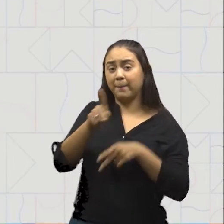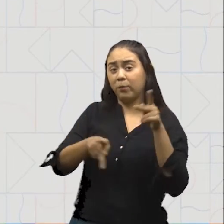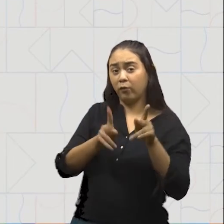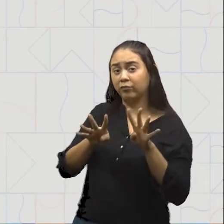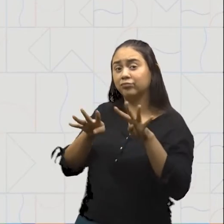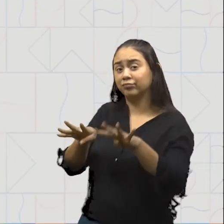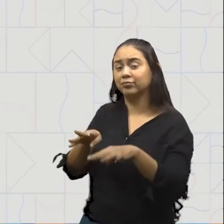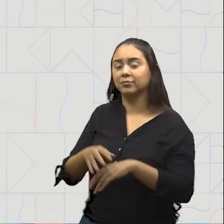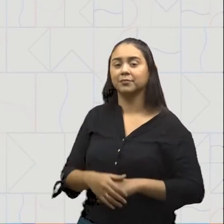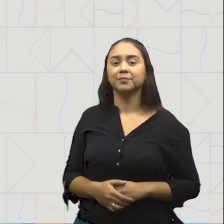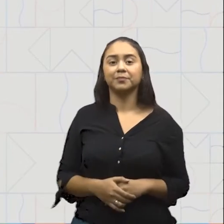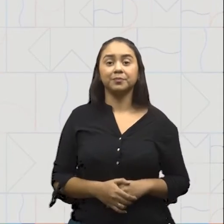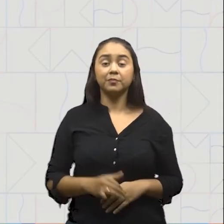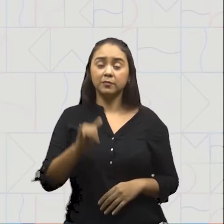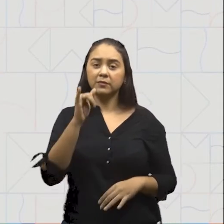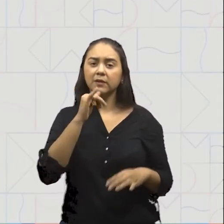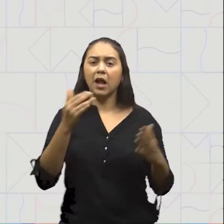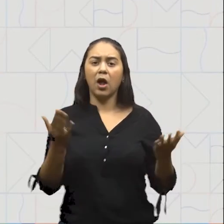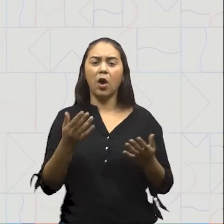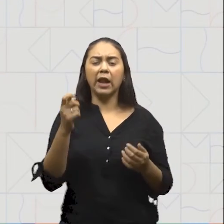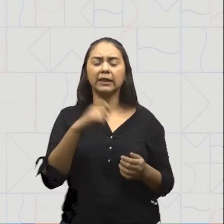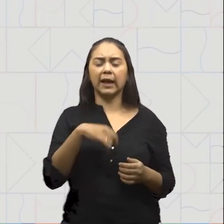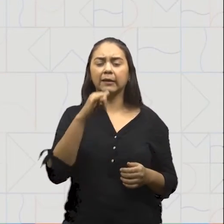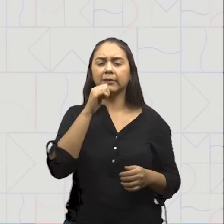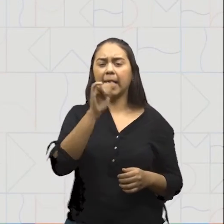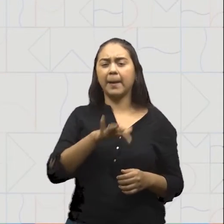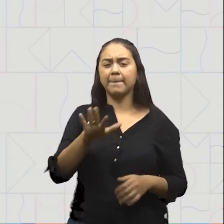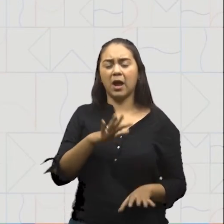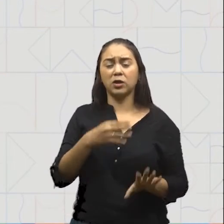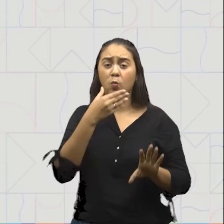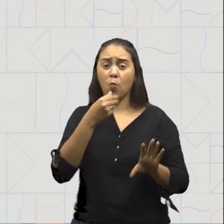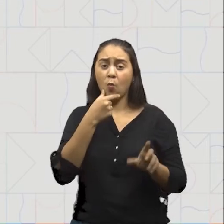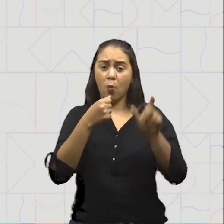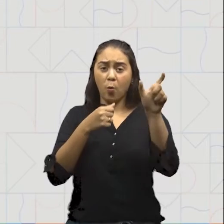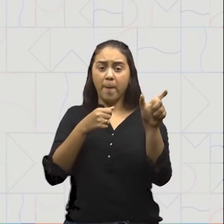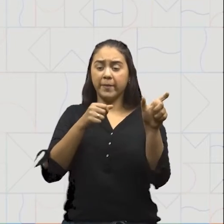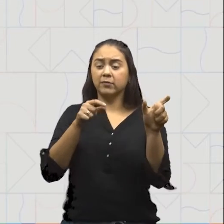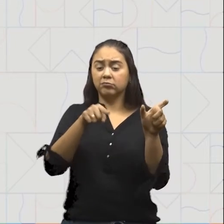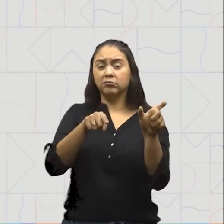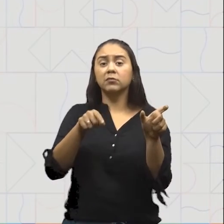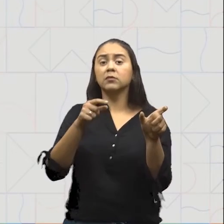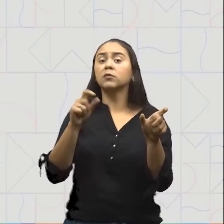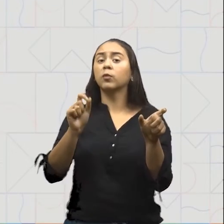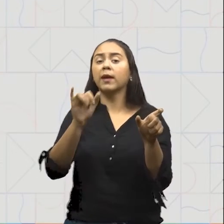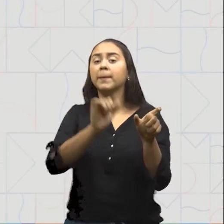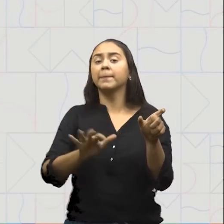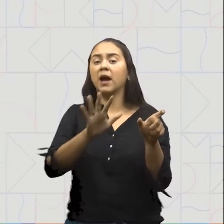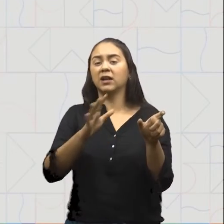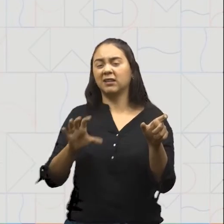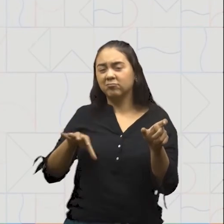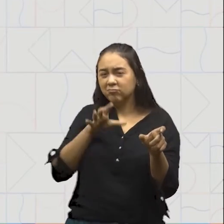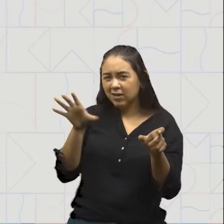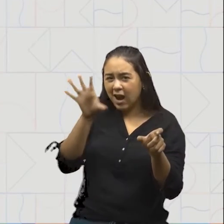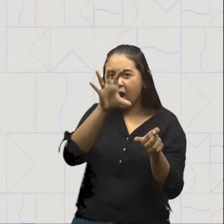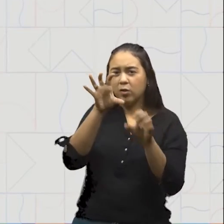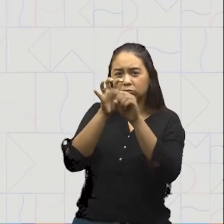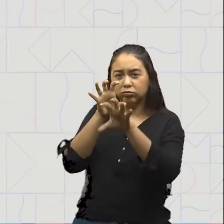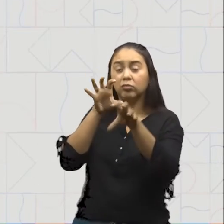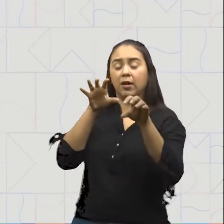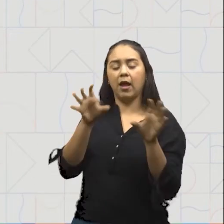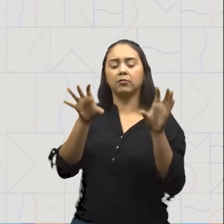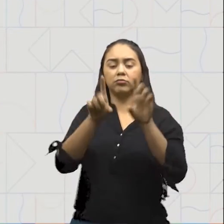caso, poderemos mostrar o dragão e o Célio, tudo bem? Nossa notícia está prontíssima. Vamos